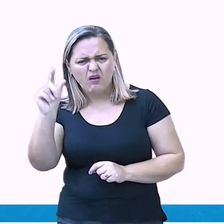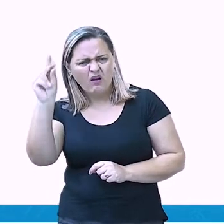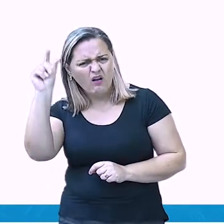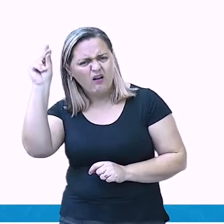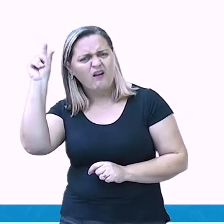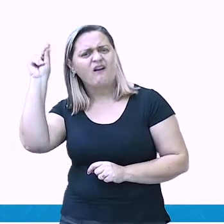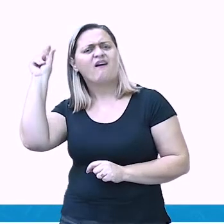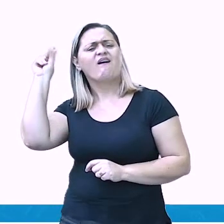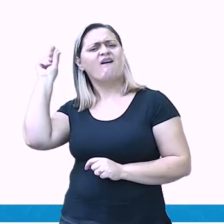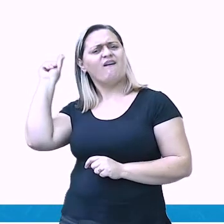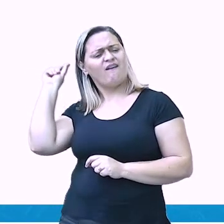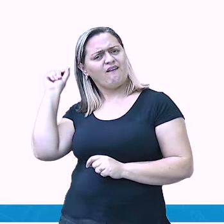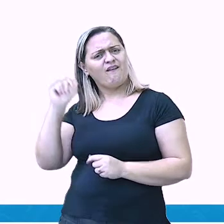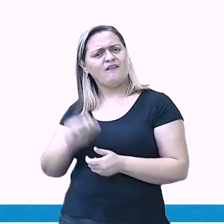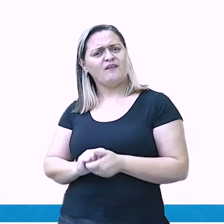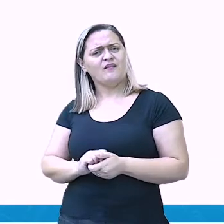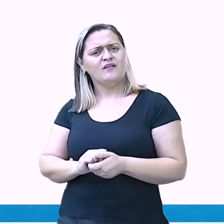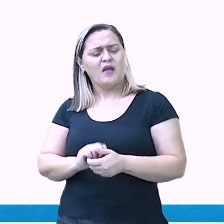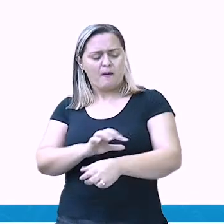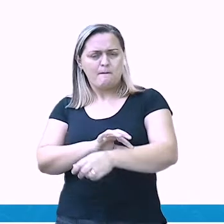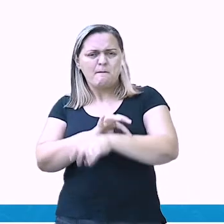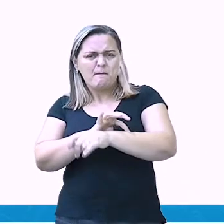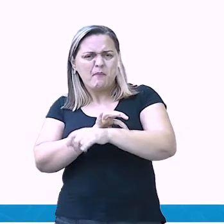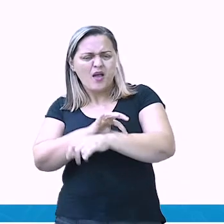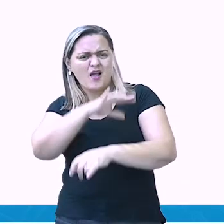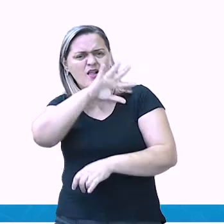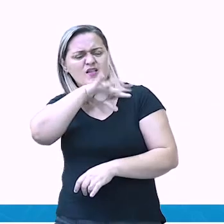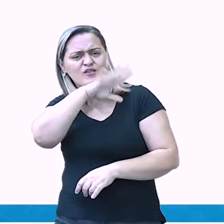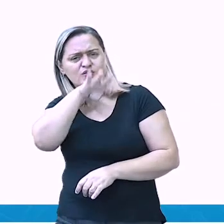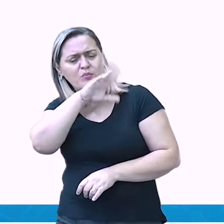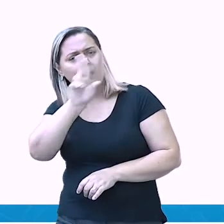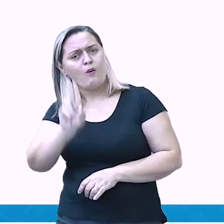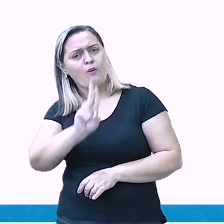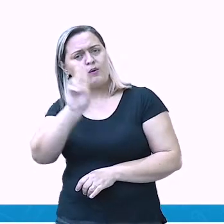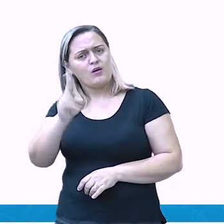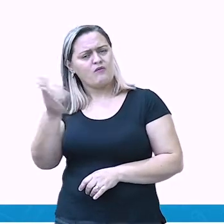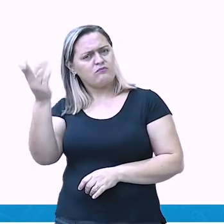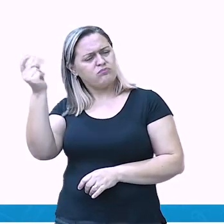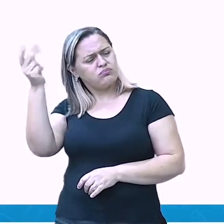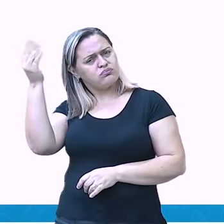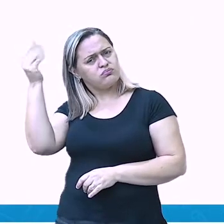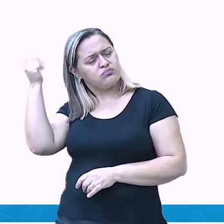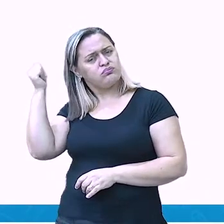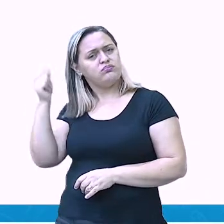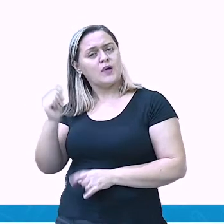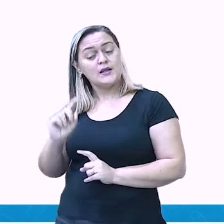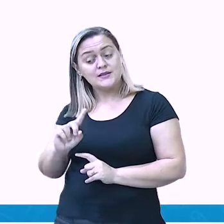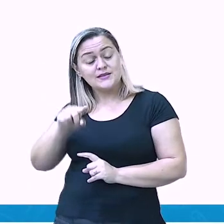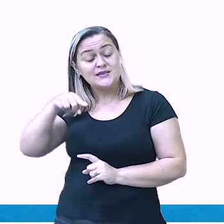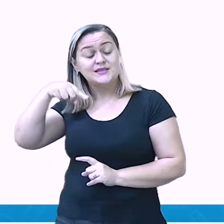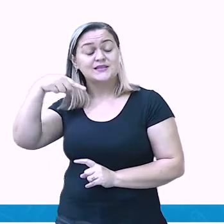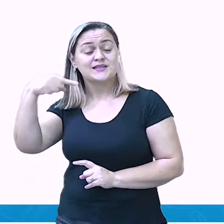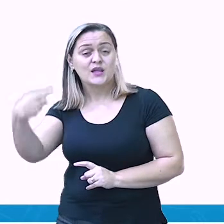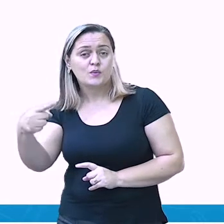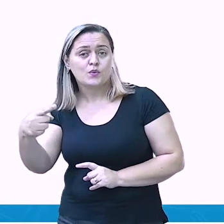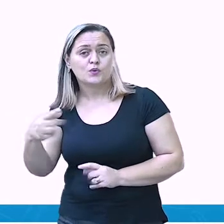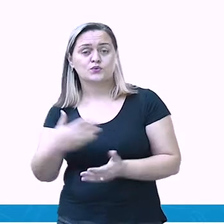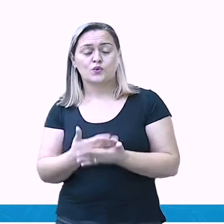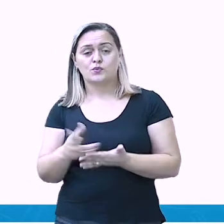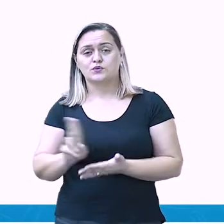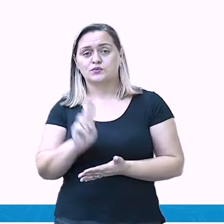pergaminhos a pele de um animal, né, a couraça ali daquele animal. E eles registravam